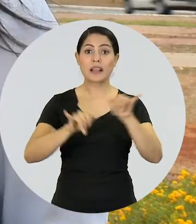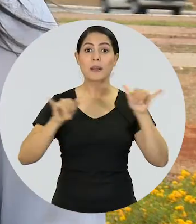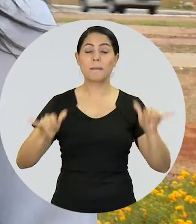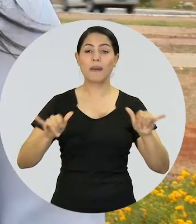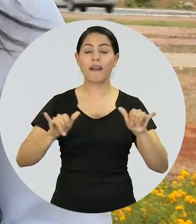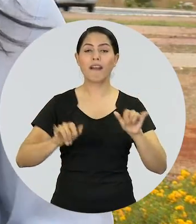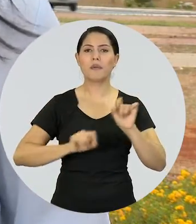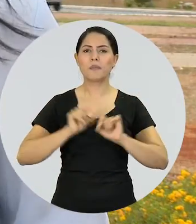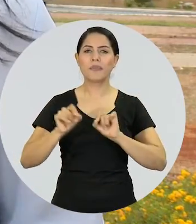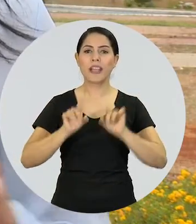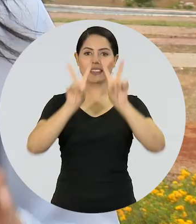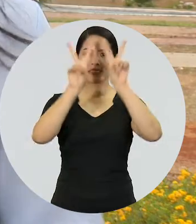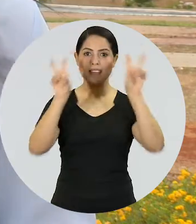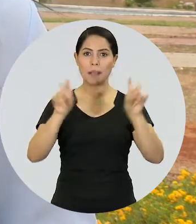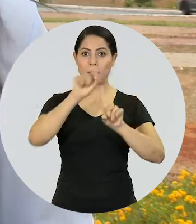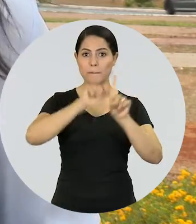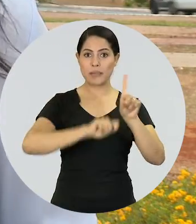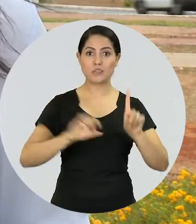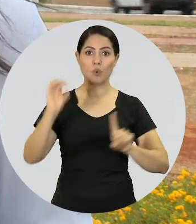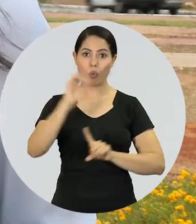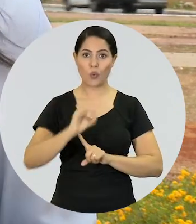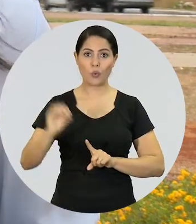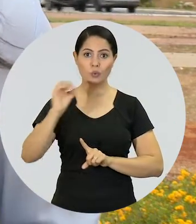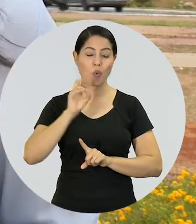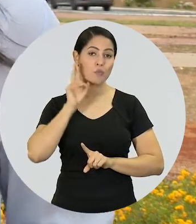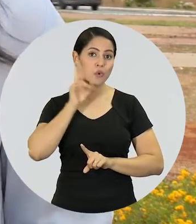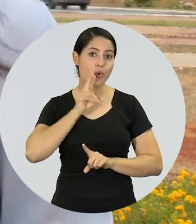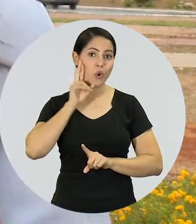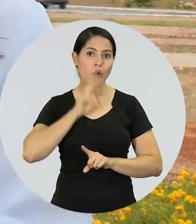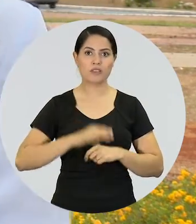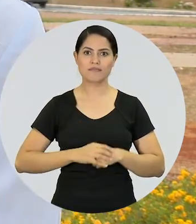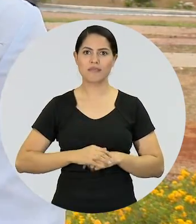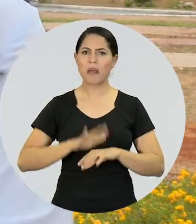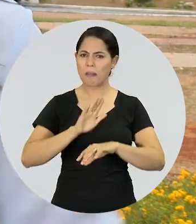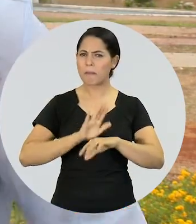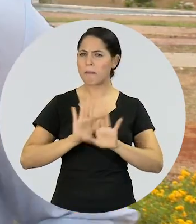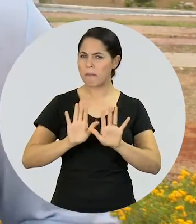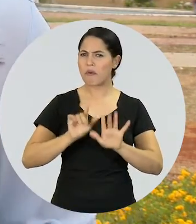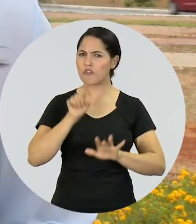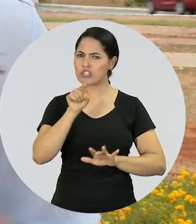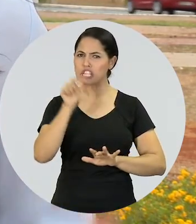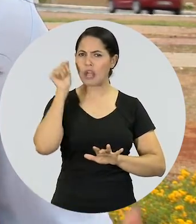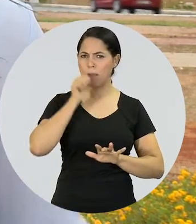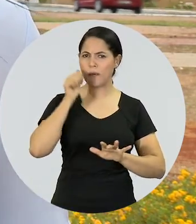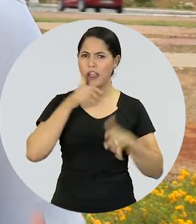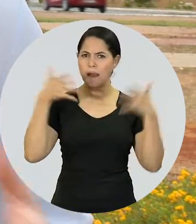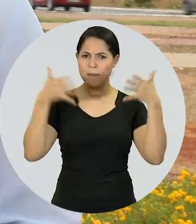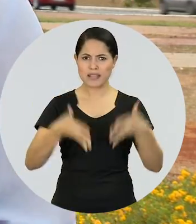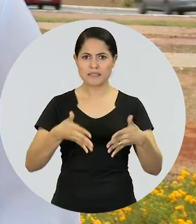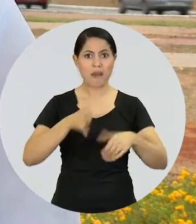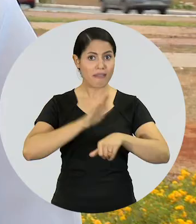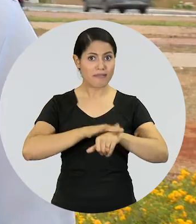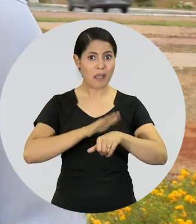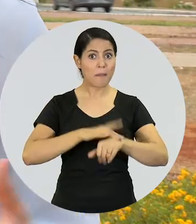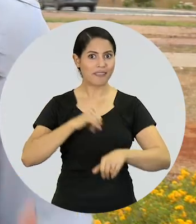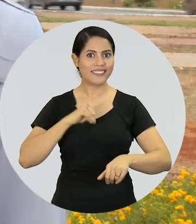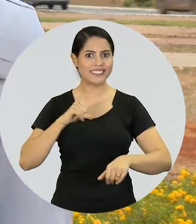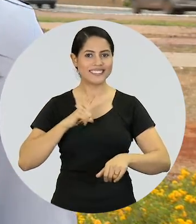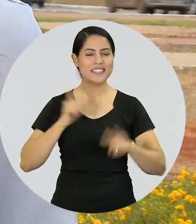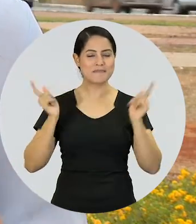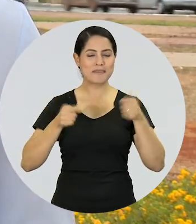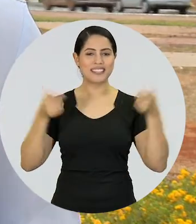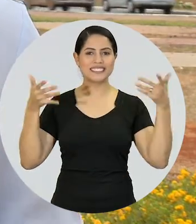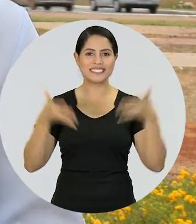A campanha Outubro Rosa está chegando ao fim, mas ainda dá tempo de você, mulher advogada, participar das iniciativas